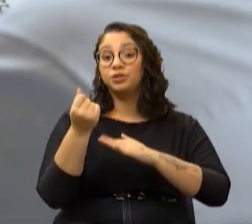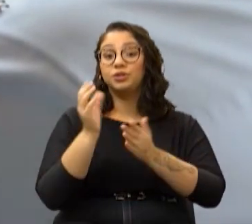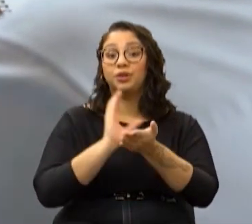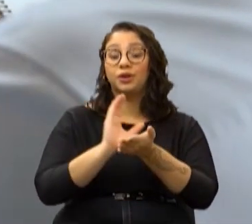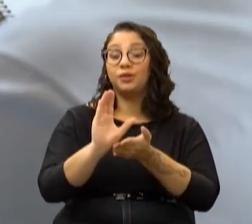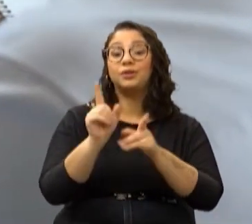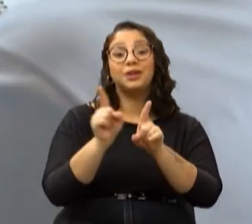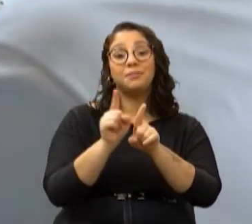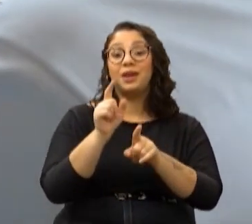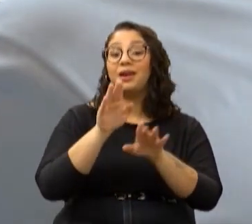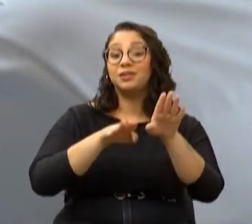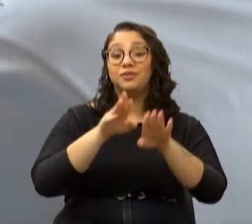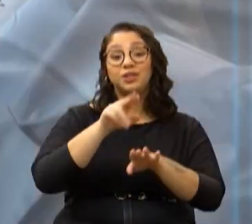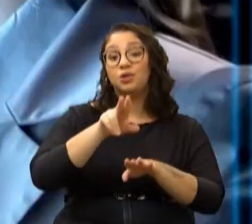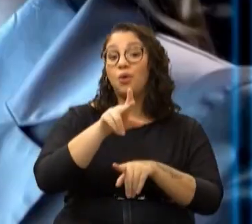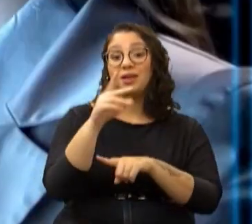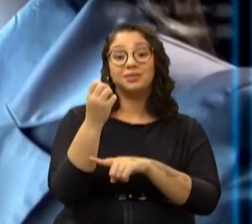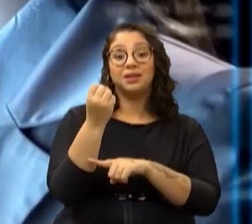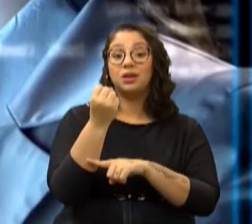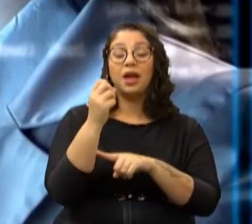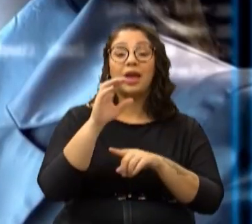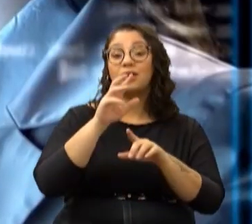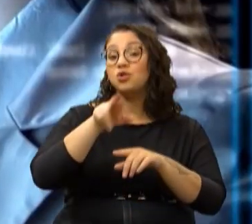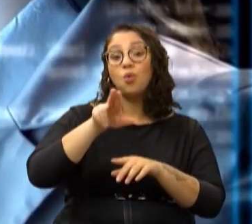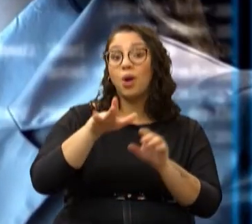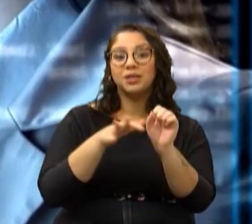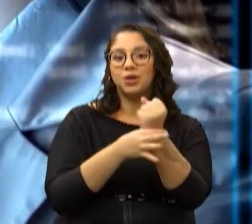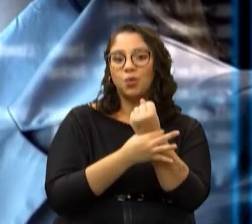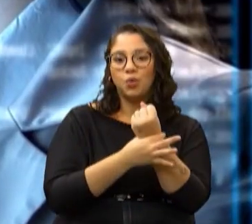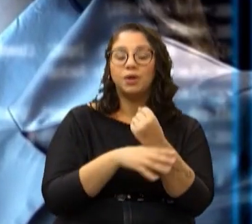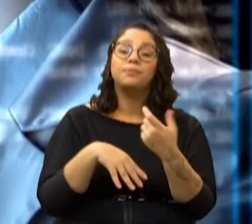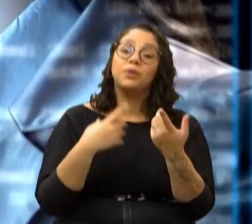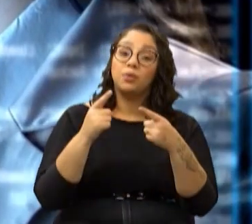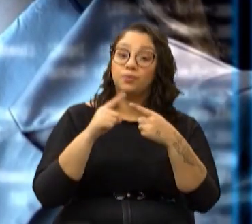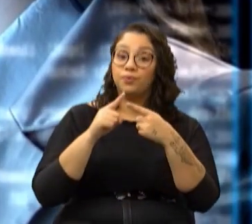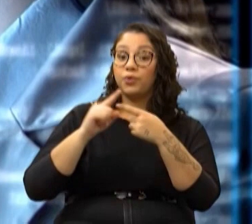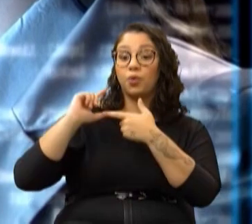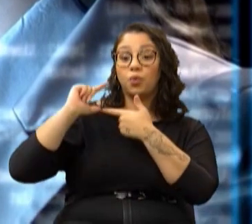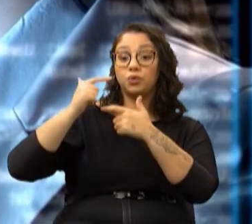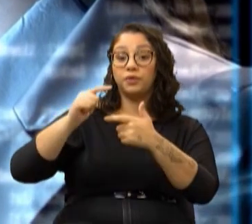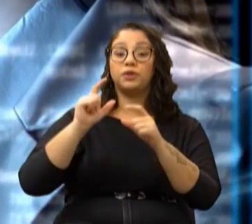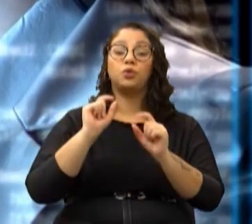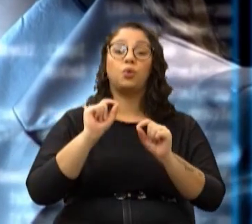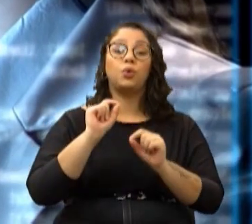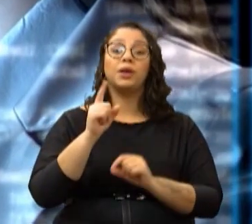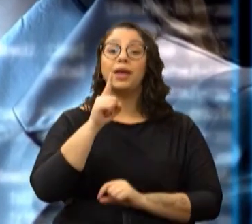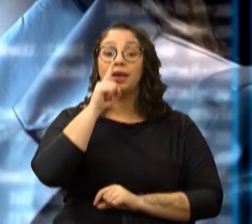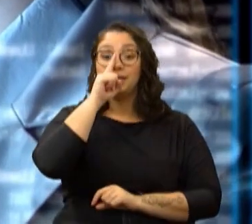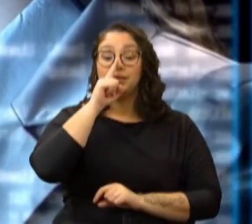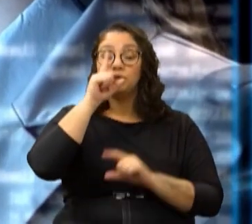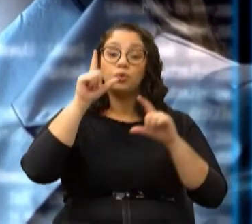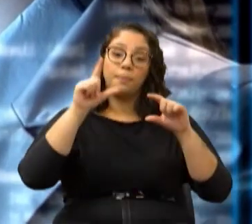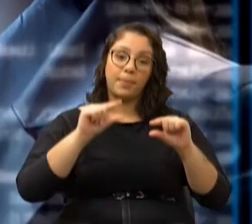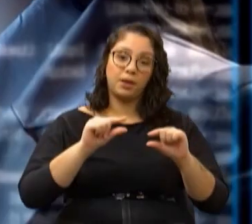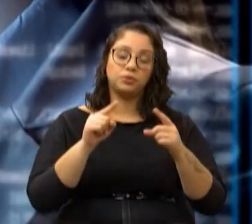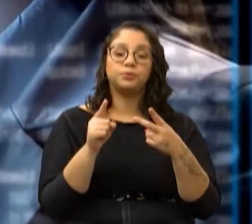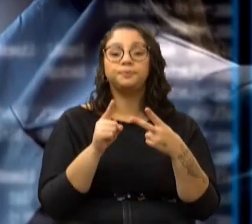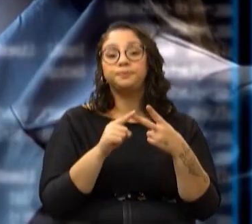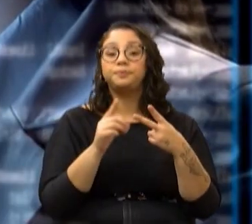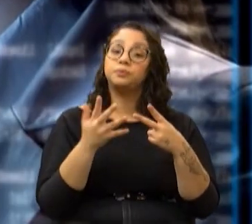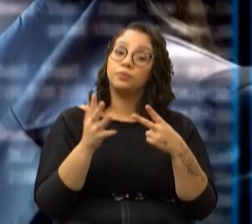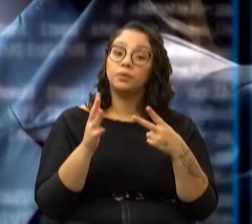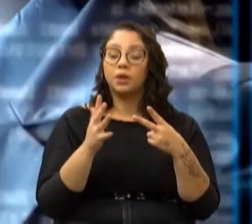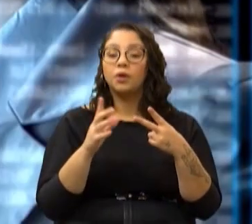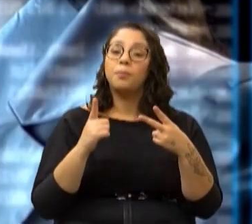ela também não seja segura. Isso pode acontecer, tá? Então o perfil conservador vai focar em produtos que apresentem menos risco. O